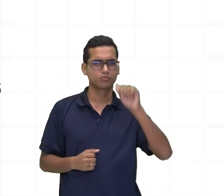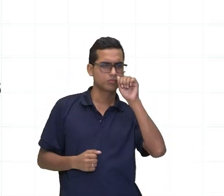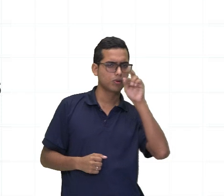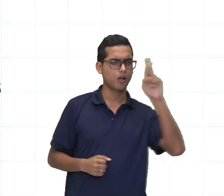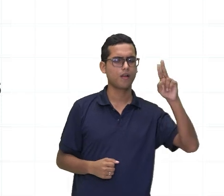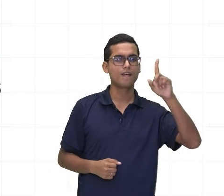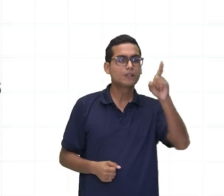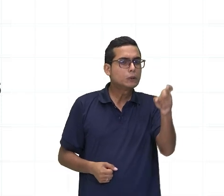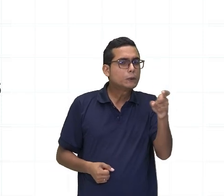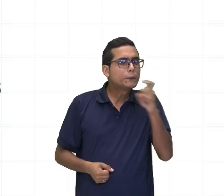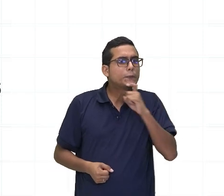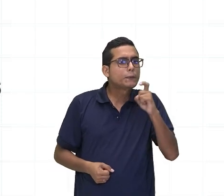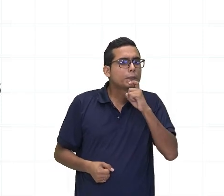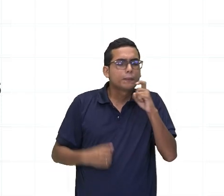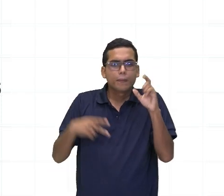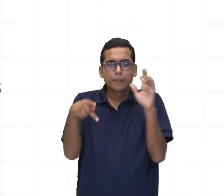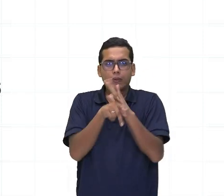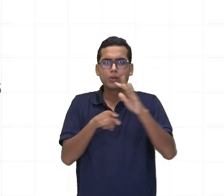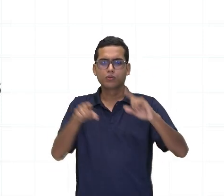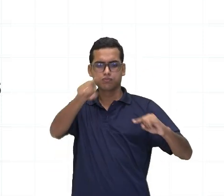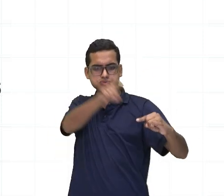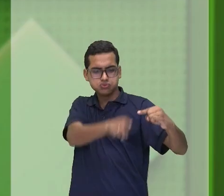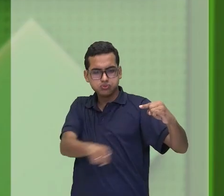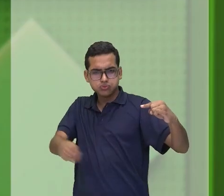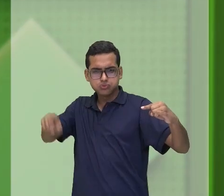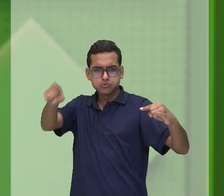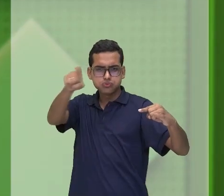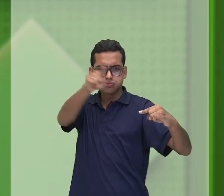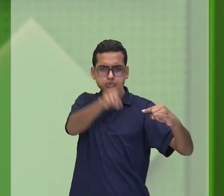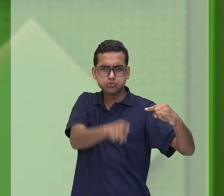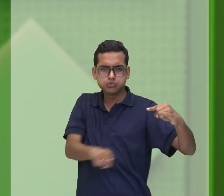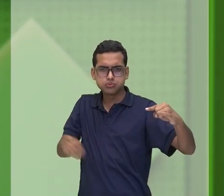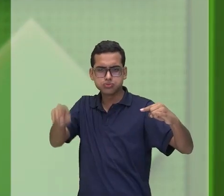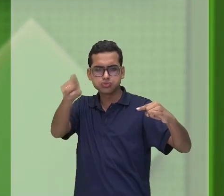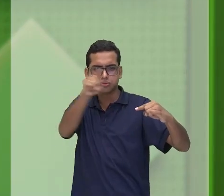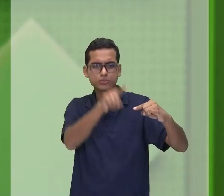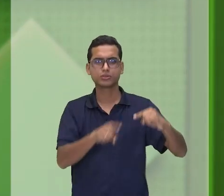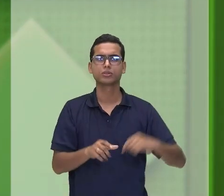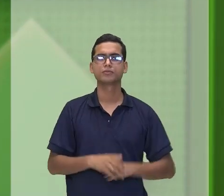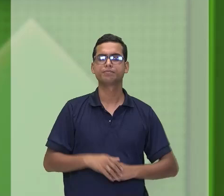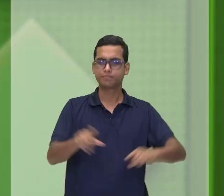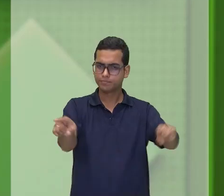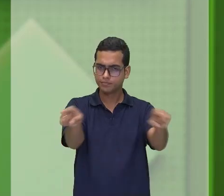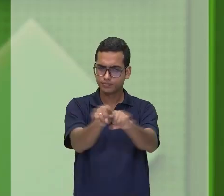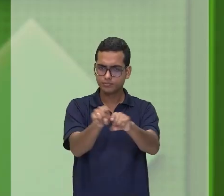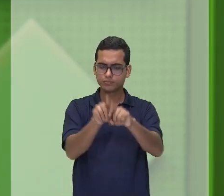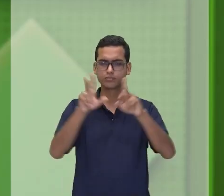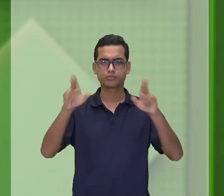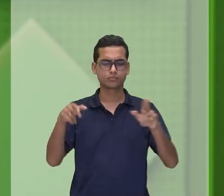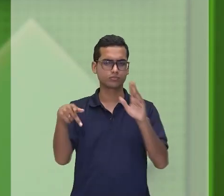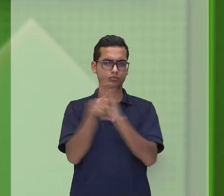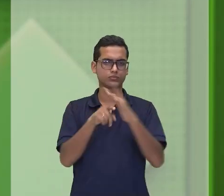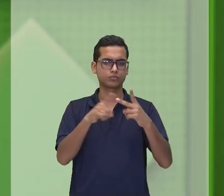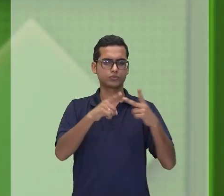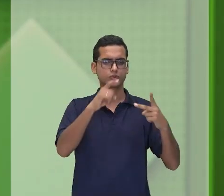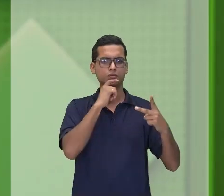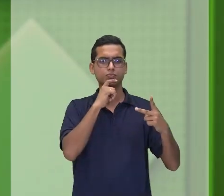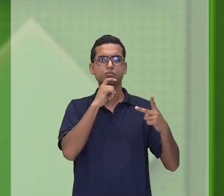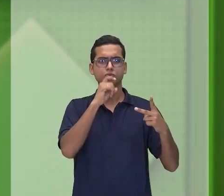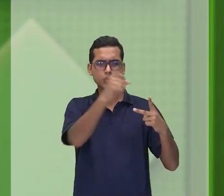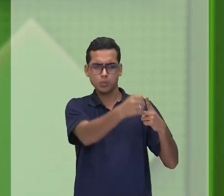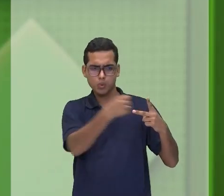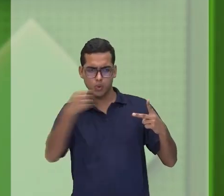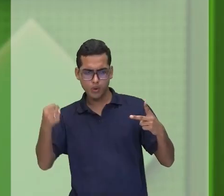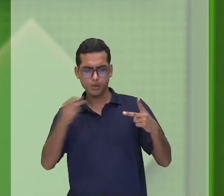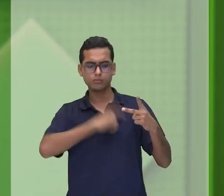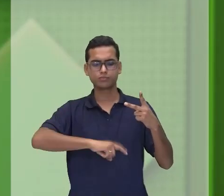a refrigeração para interno. E o ar-condicionado também faz a mesma coisa. Então, nós vamos